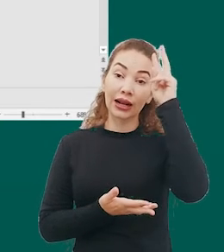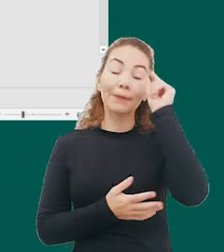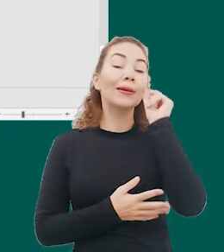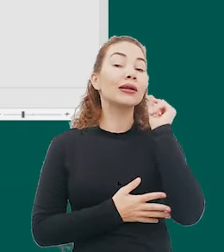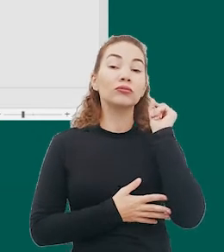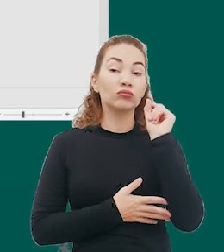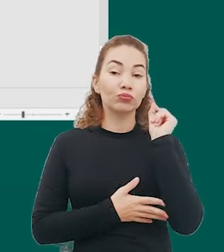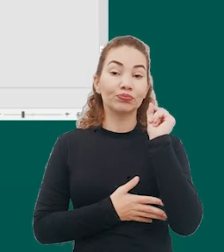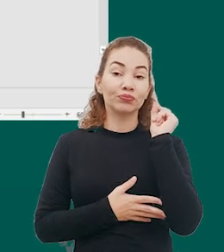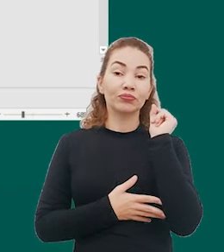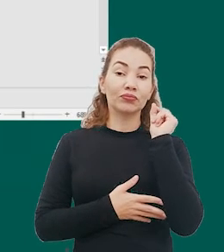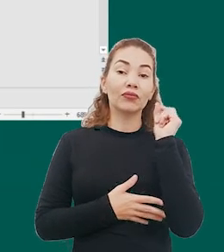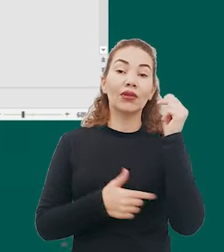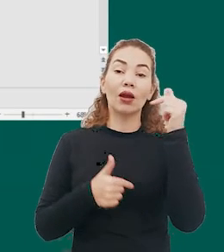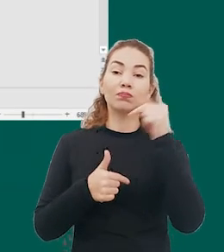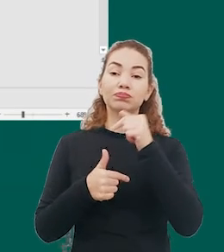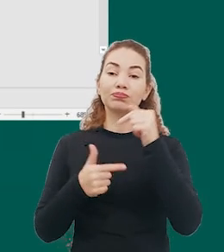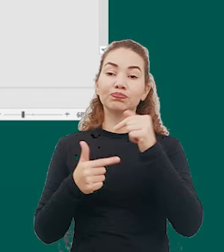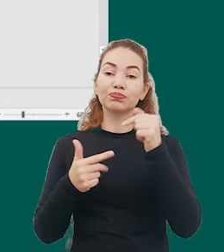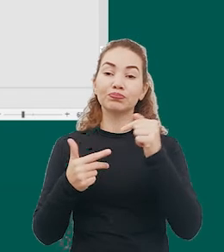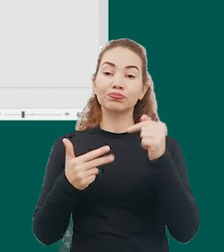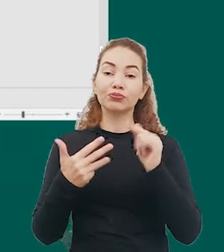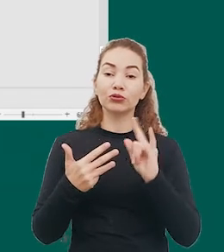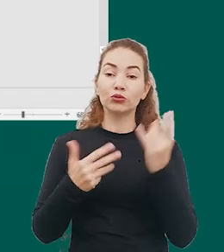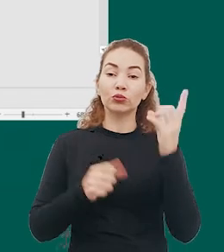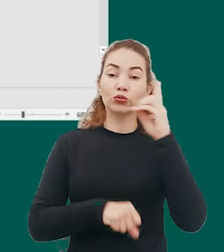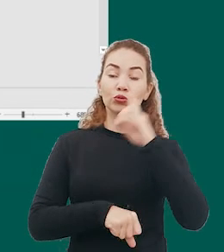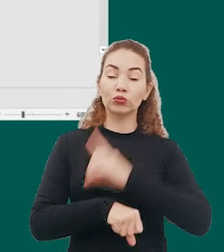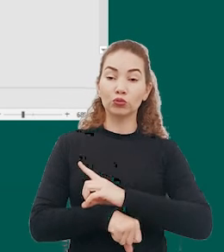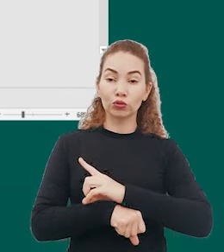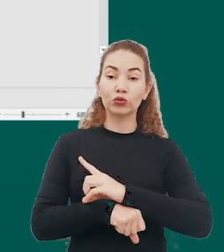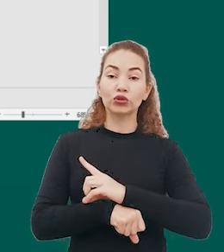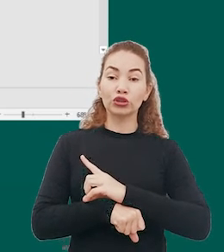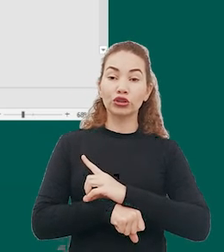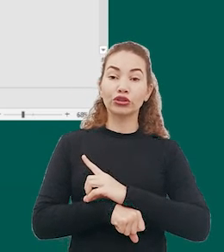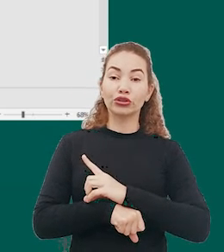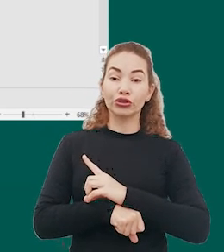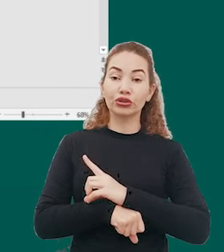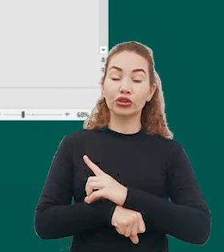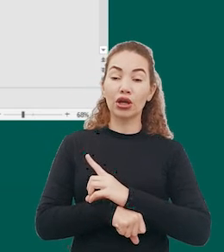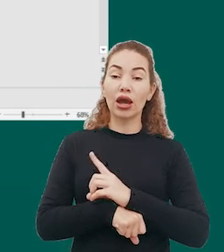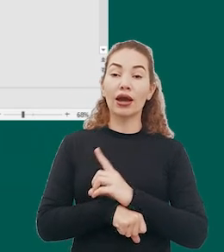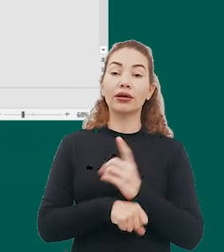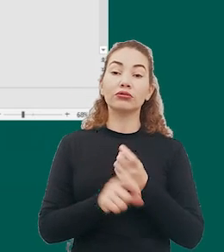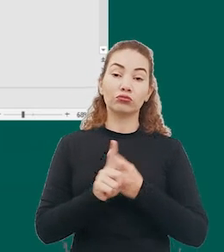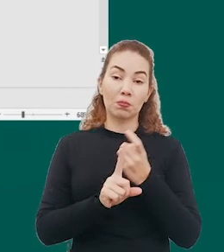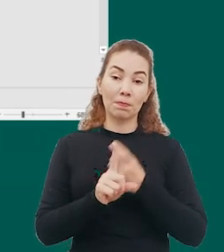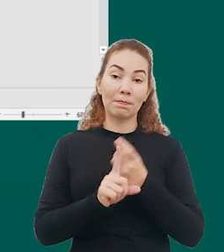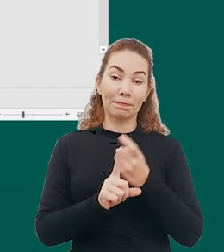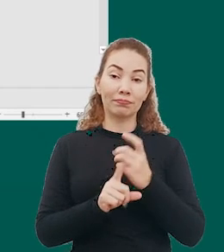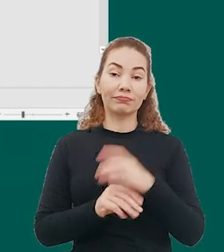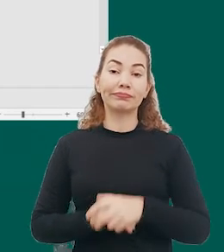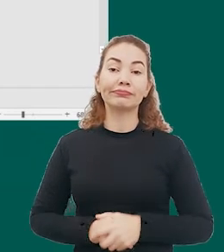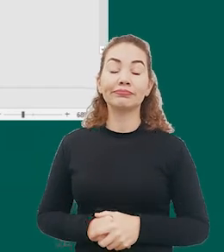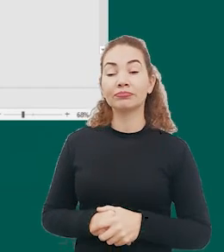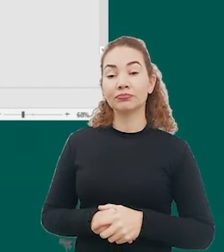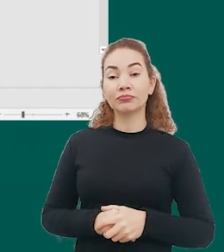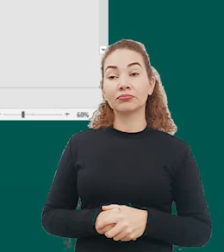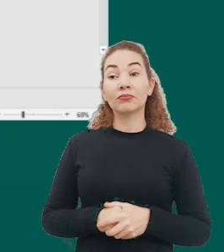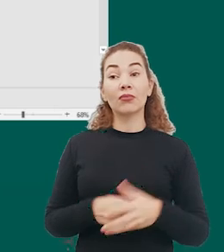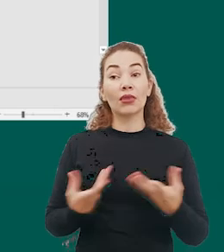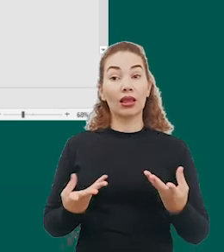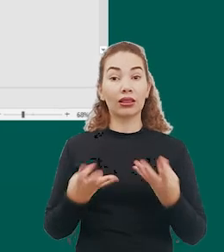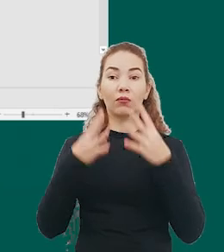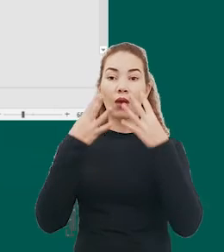que cada parcela vai vencer no último dia útil do mês, certo? Então, vamos